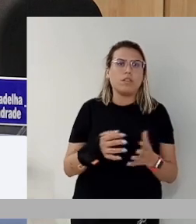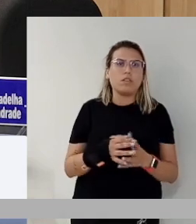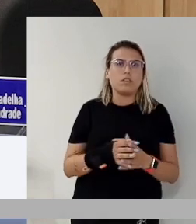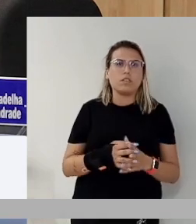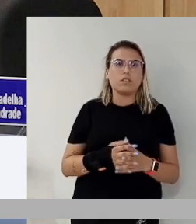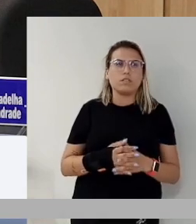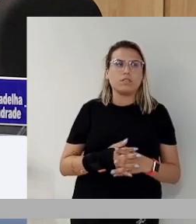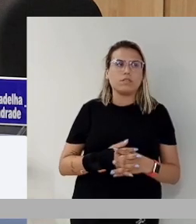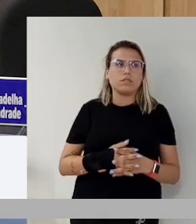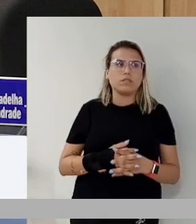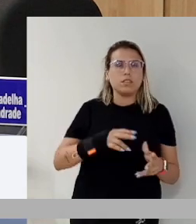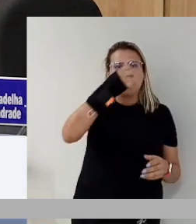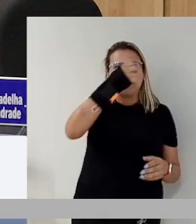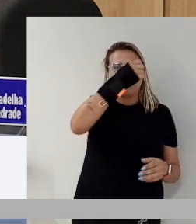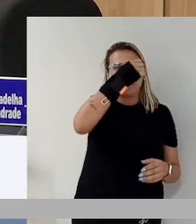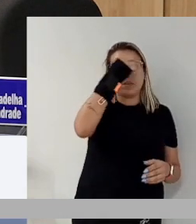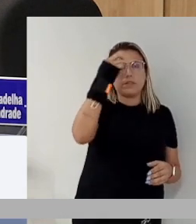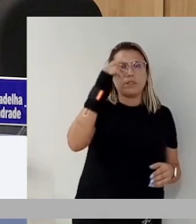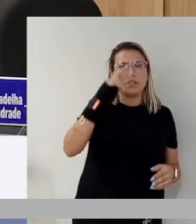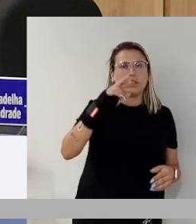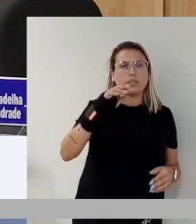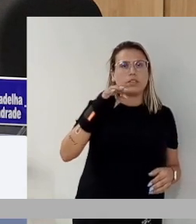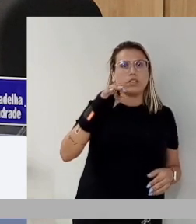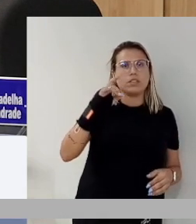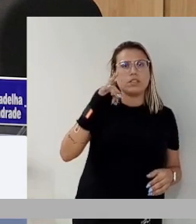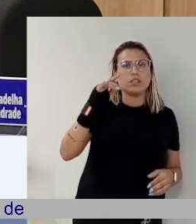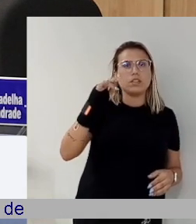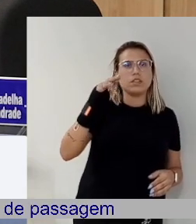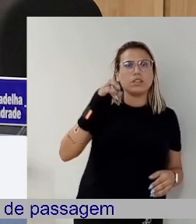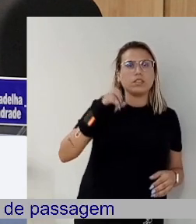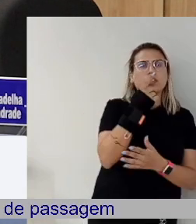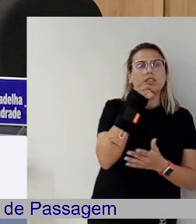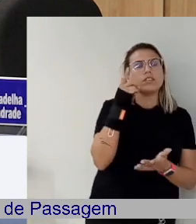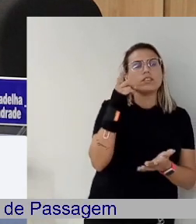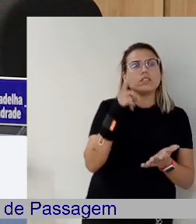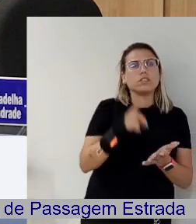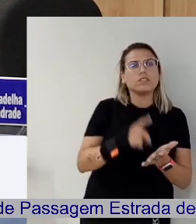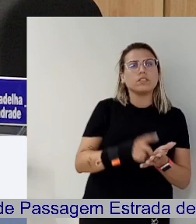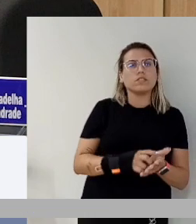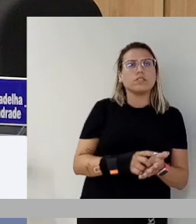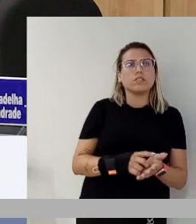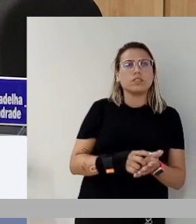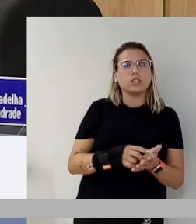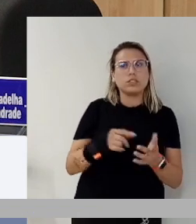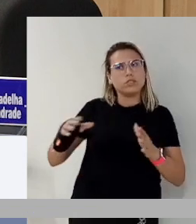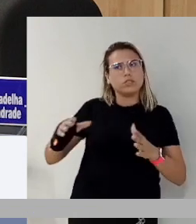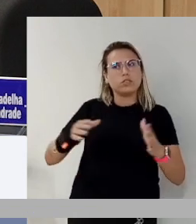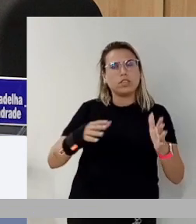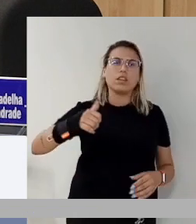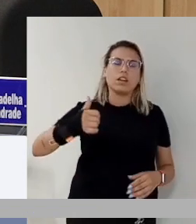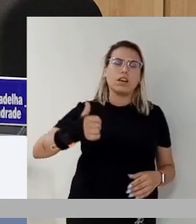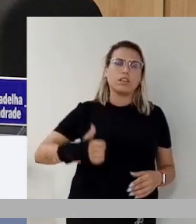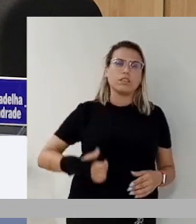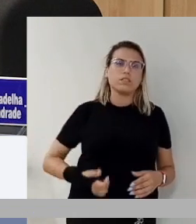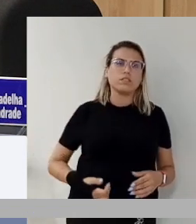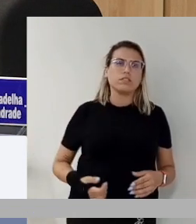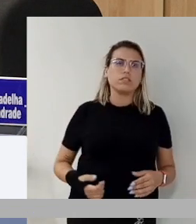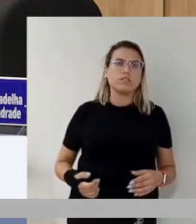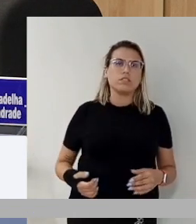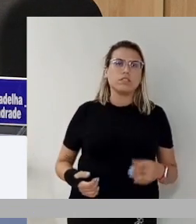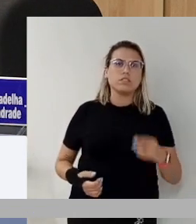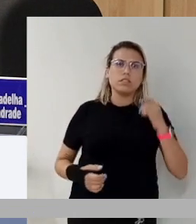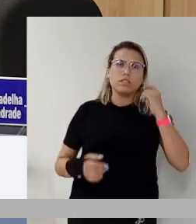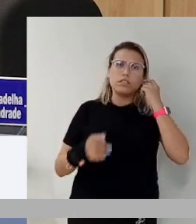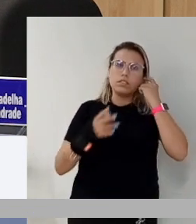chegando do prefeito hils e diga-se de passagem e estradas de boa qualidade vej os exemplos